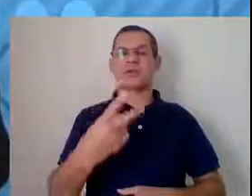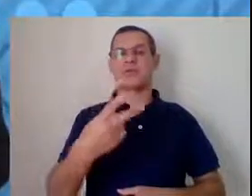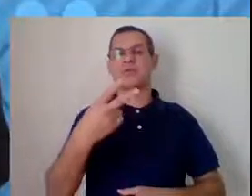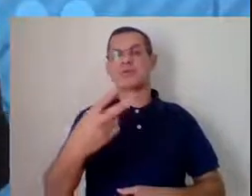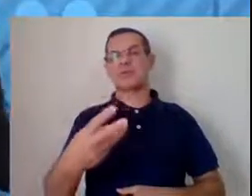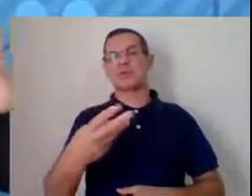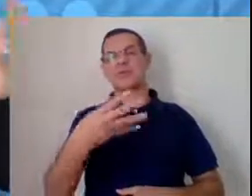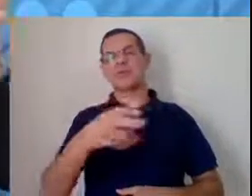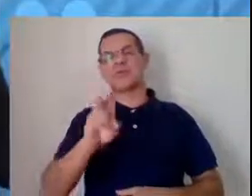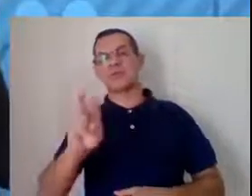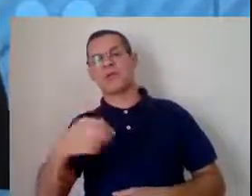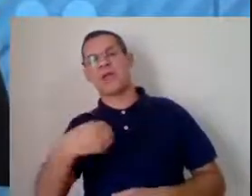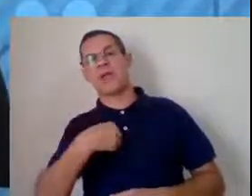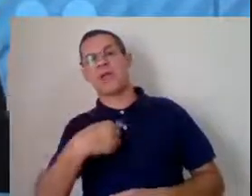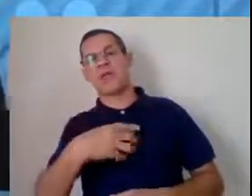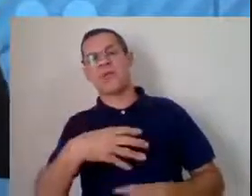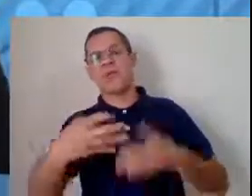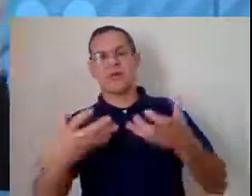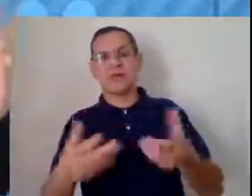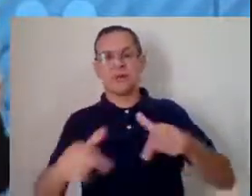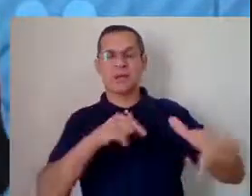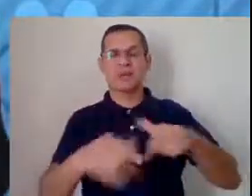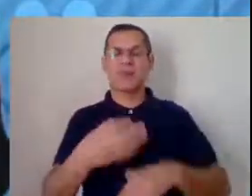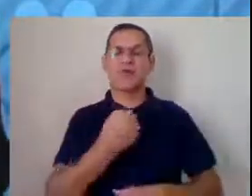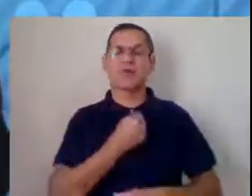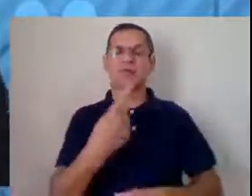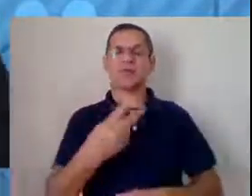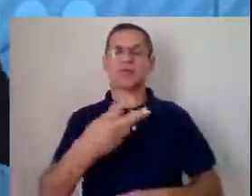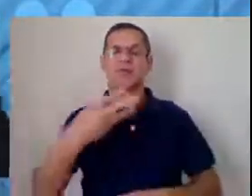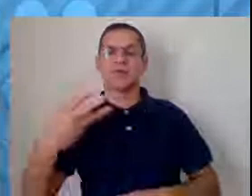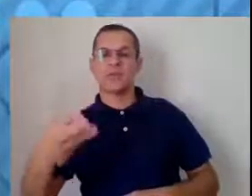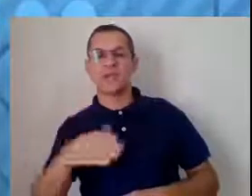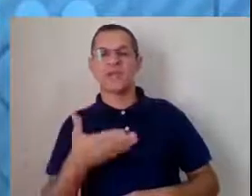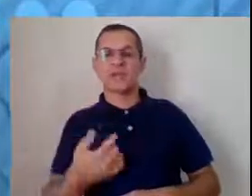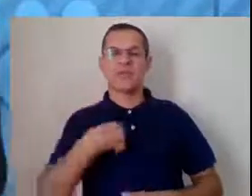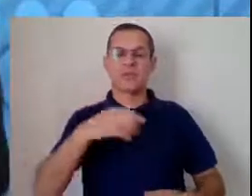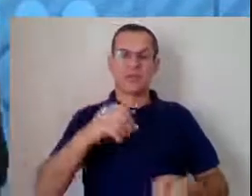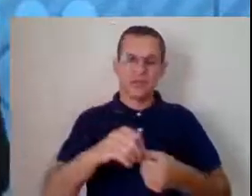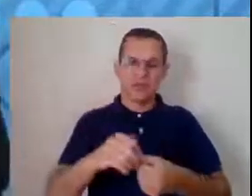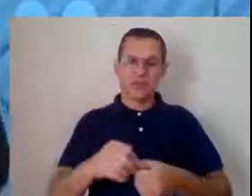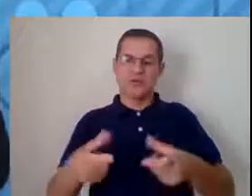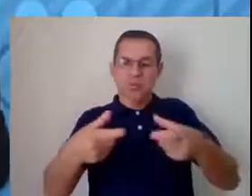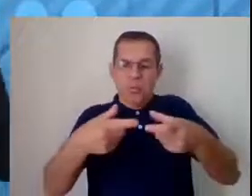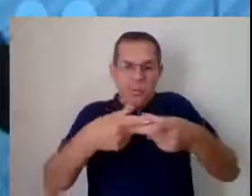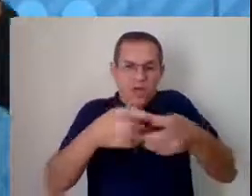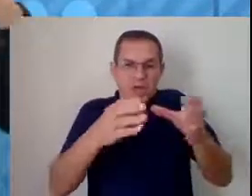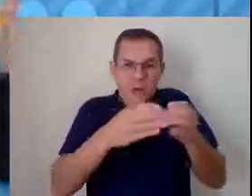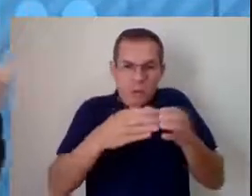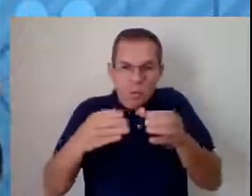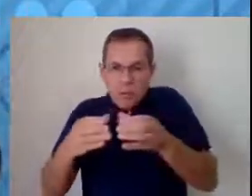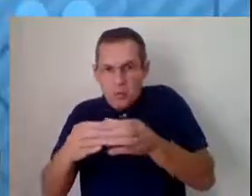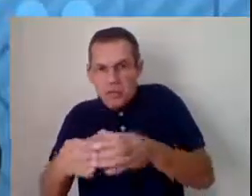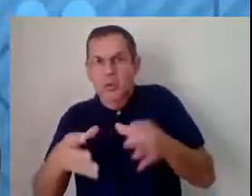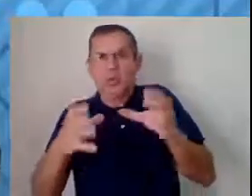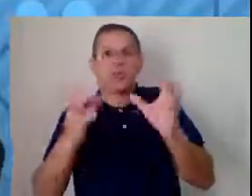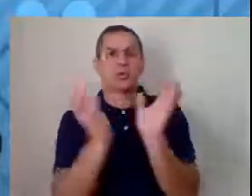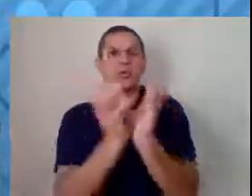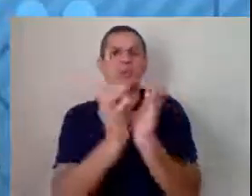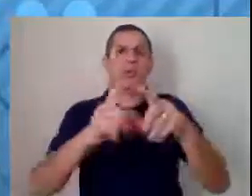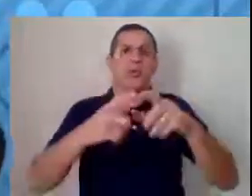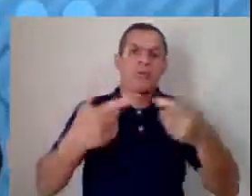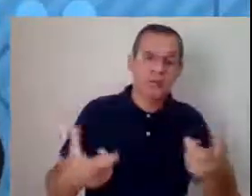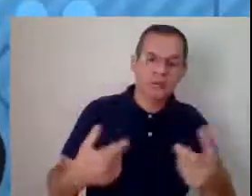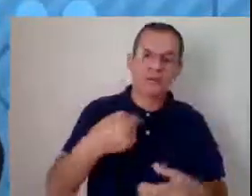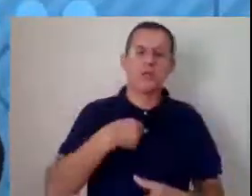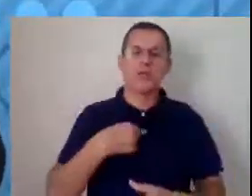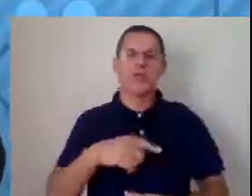5, mas eu quero trabalhar com 0, 1, 2, 3, então eu vou formar um subconjunto. Daquele conjunto grande,